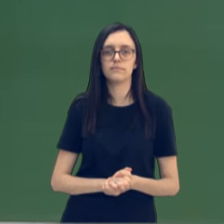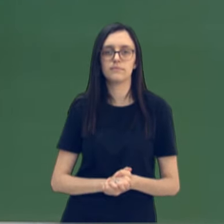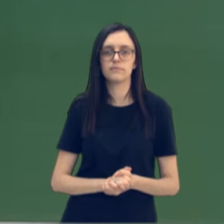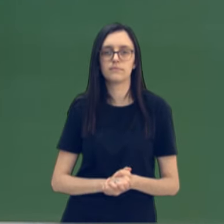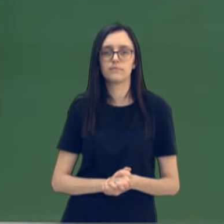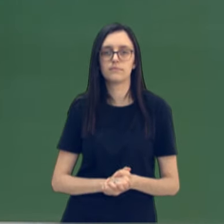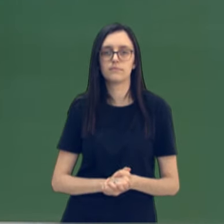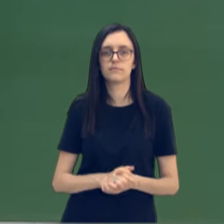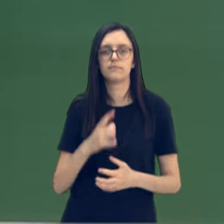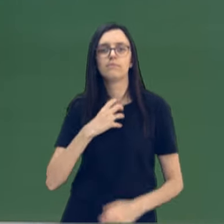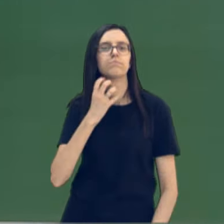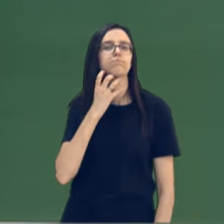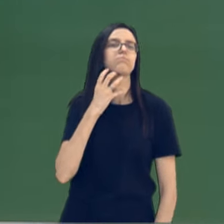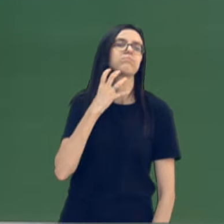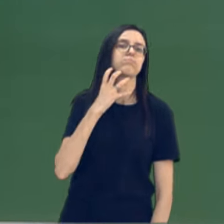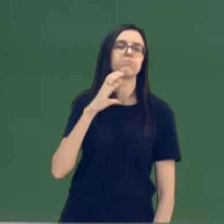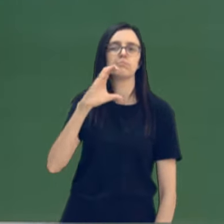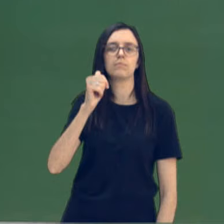Cachumba,